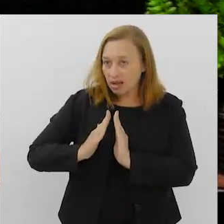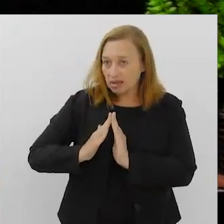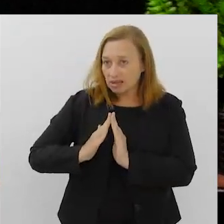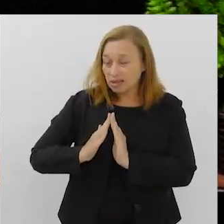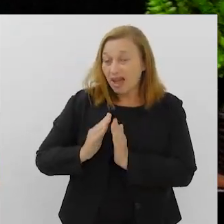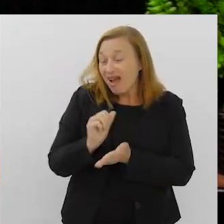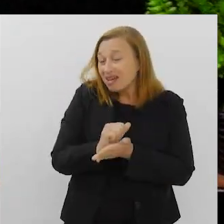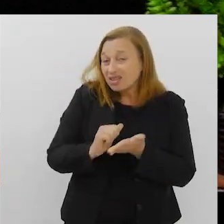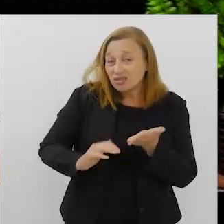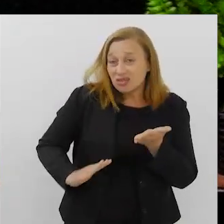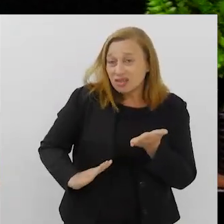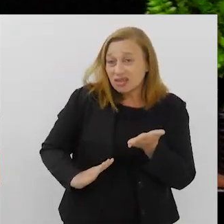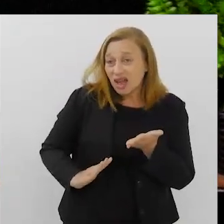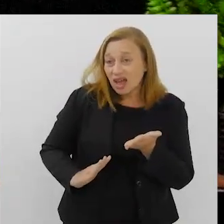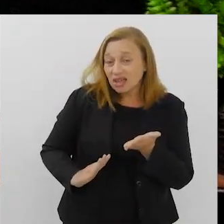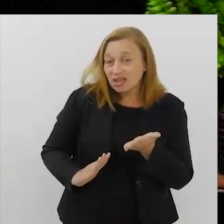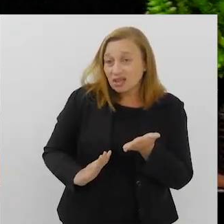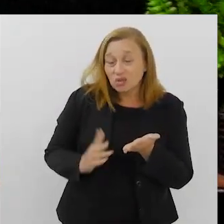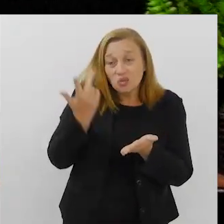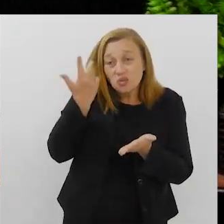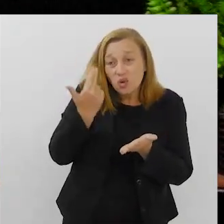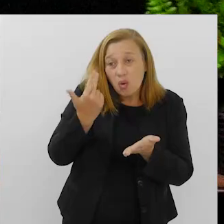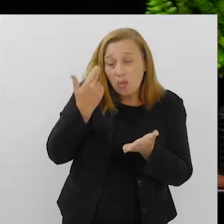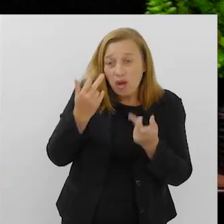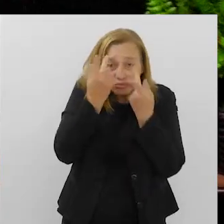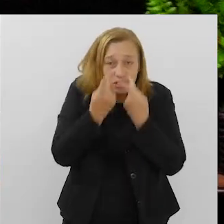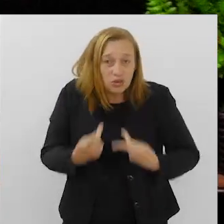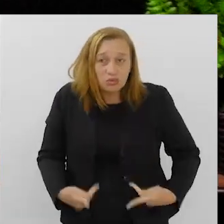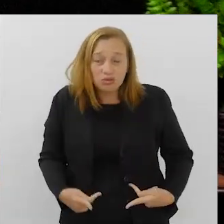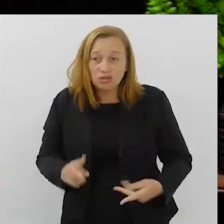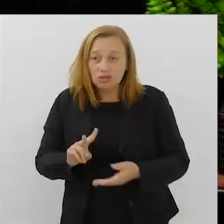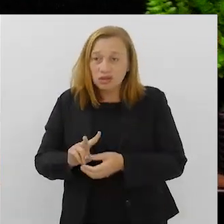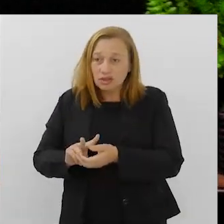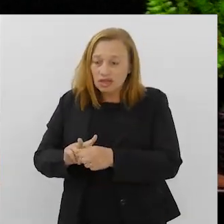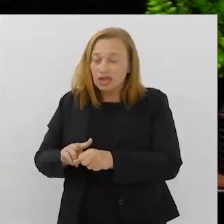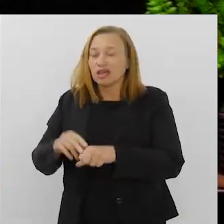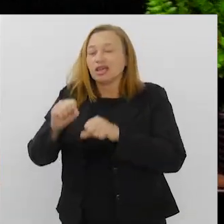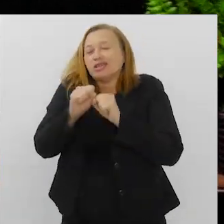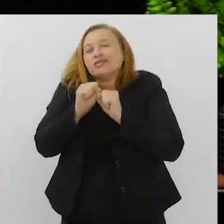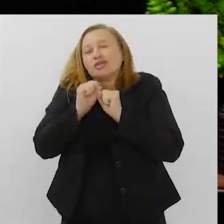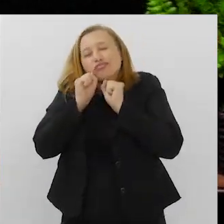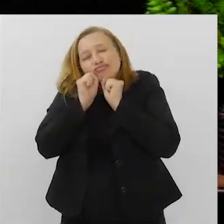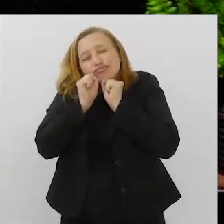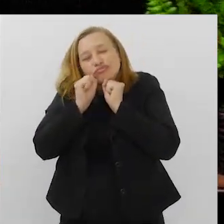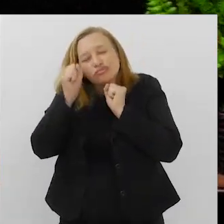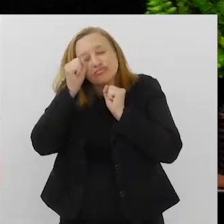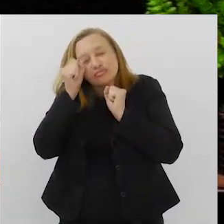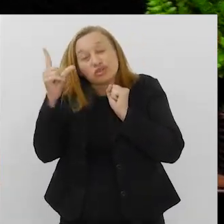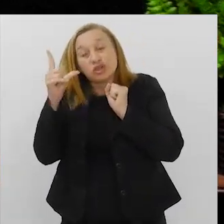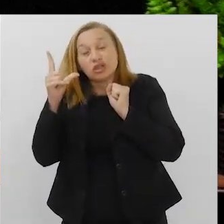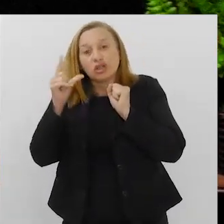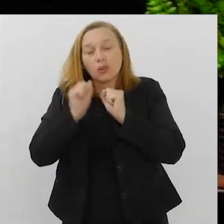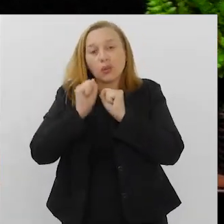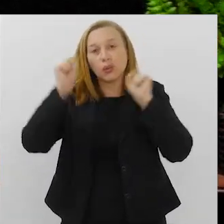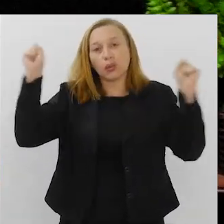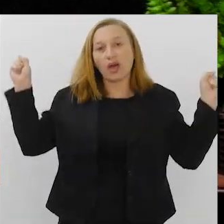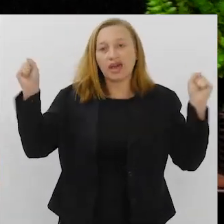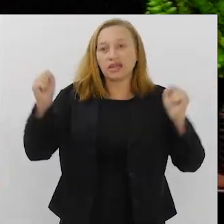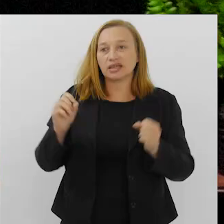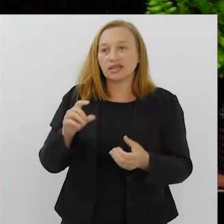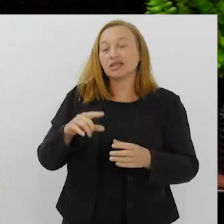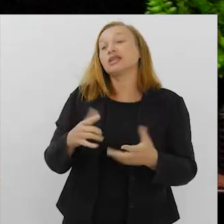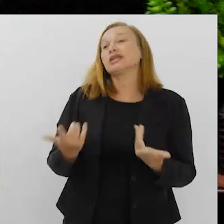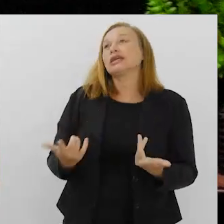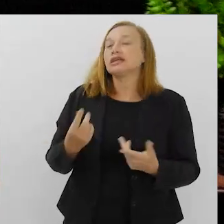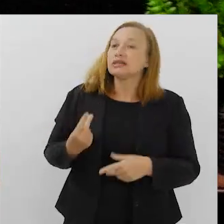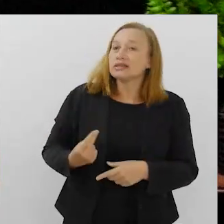atividades que são as atividades funcionais. Você levantar da cama, né? Fazer a sua higiene,